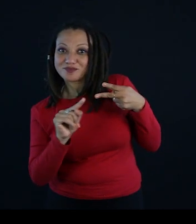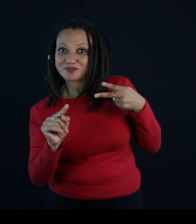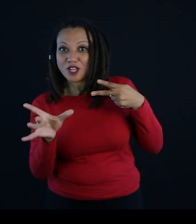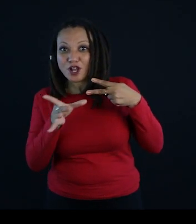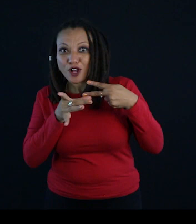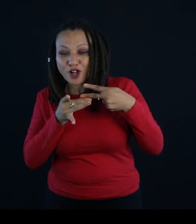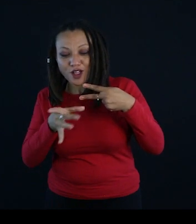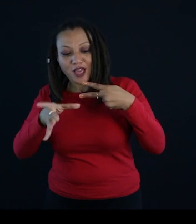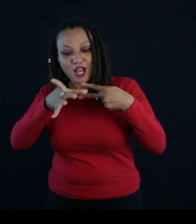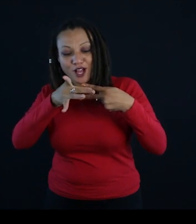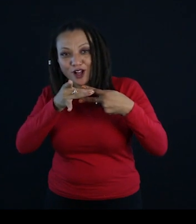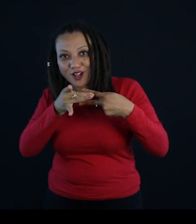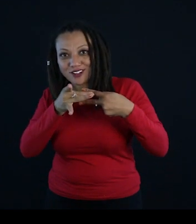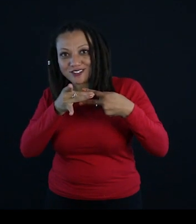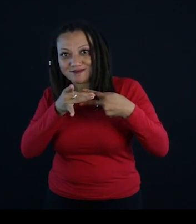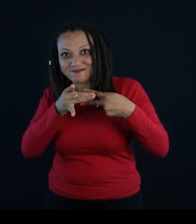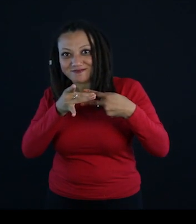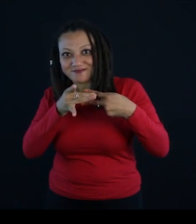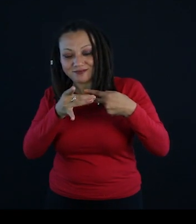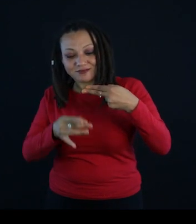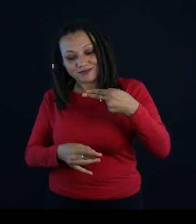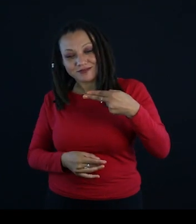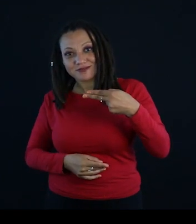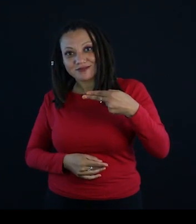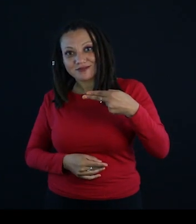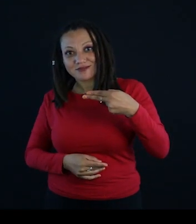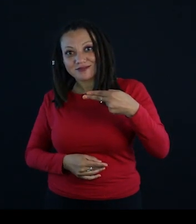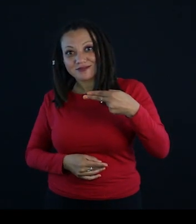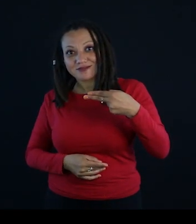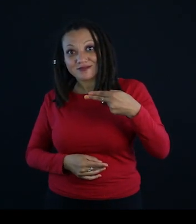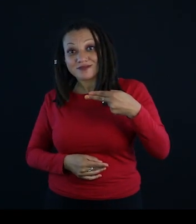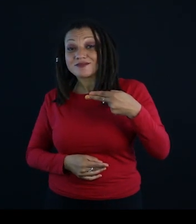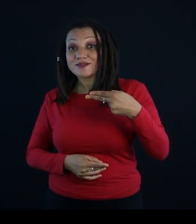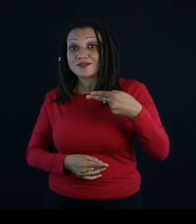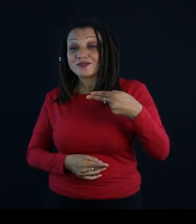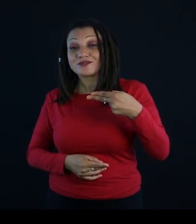coisa, embaixo. E você cola encaixando.